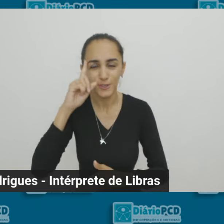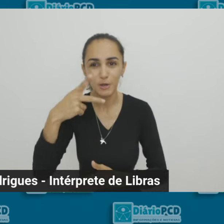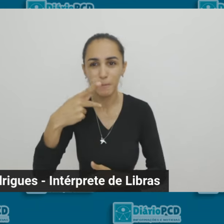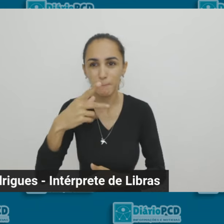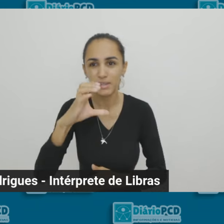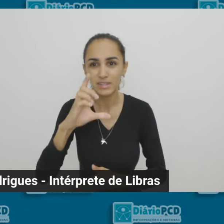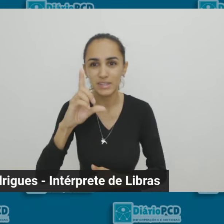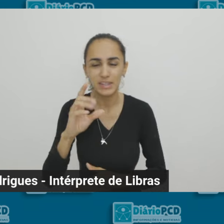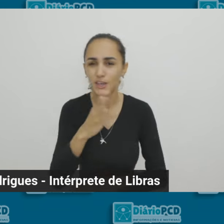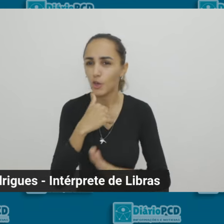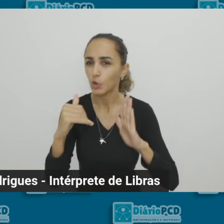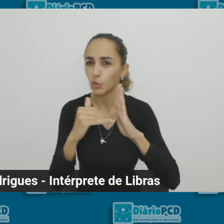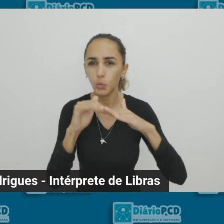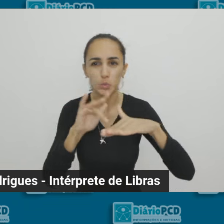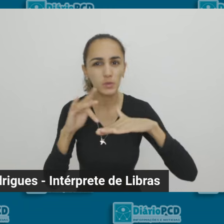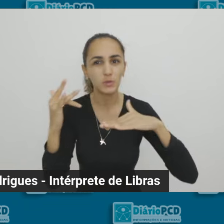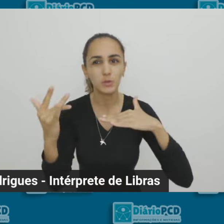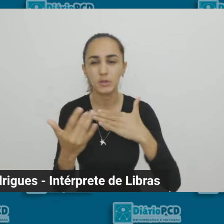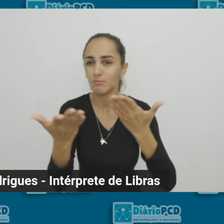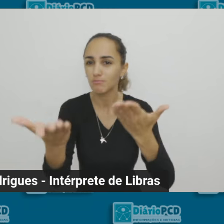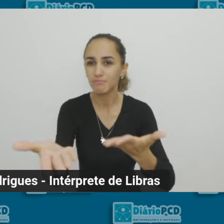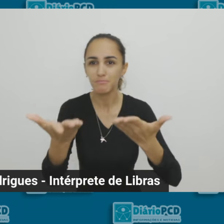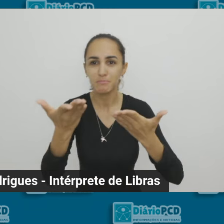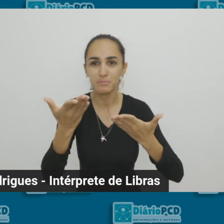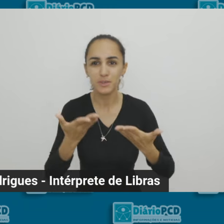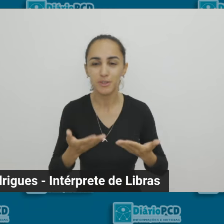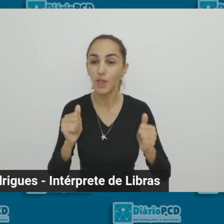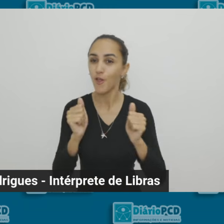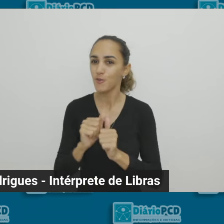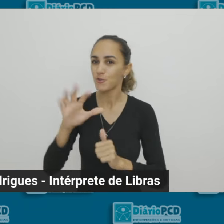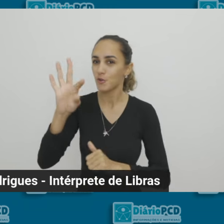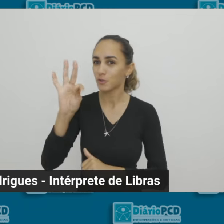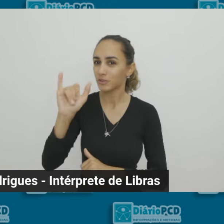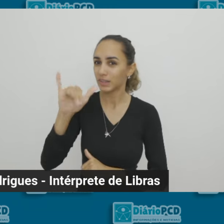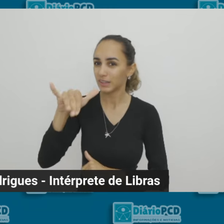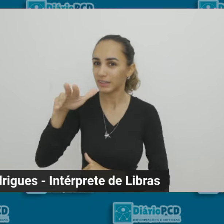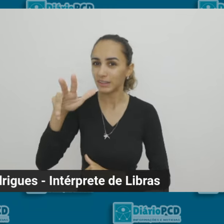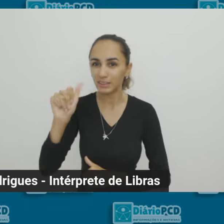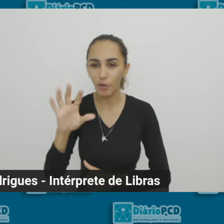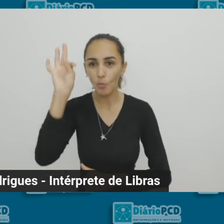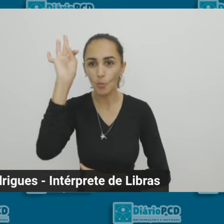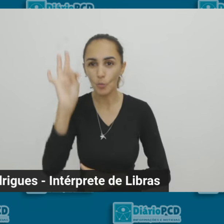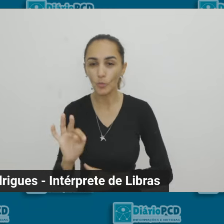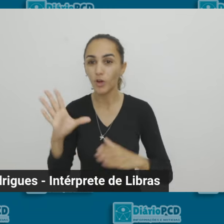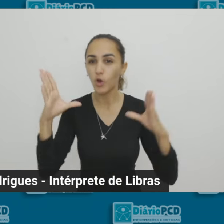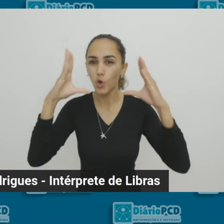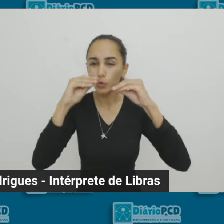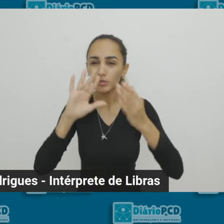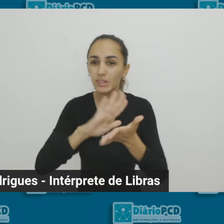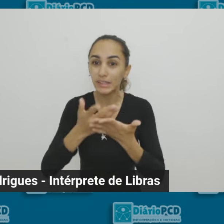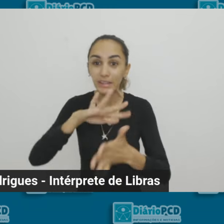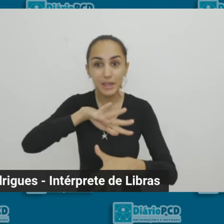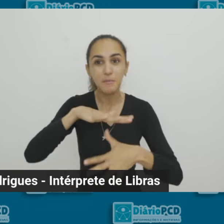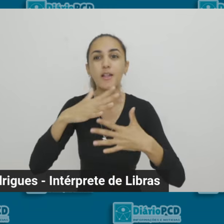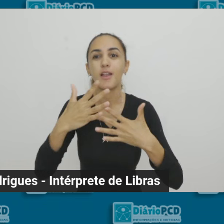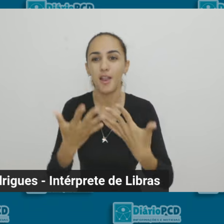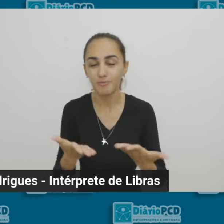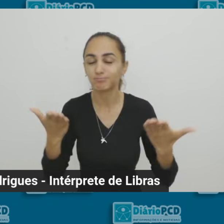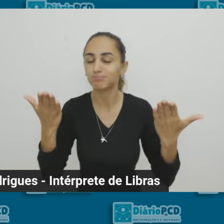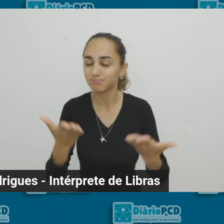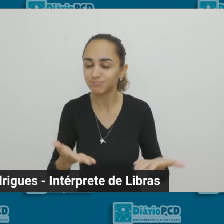mídias sociais, sejam todos muito bem-vindos. Estou ao lado da Tainá Rodrigues, que na noite de hoje interpreta tudo em Libras nessa